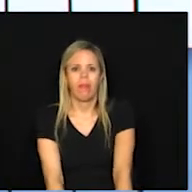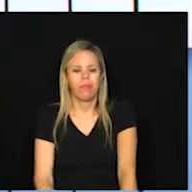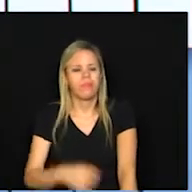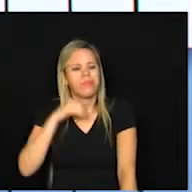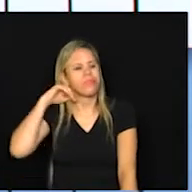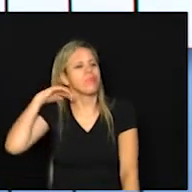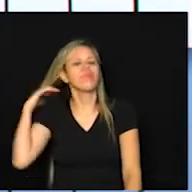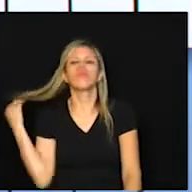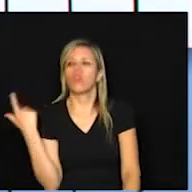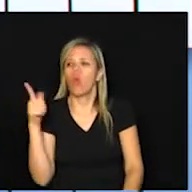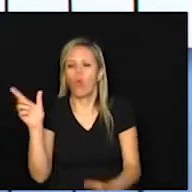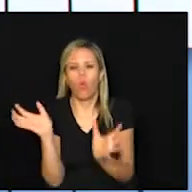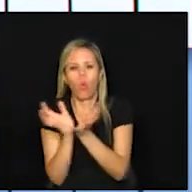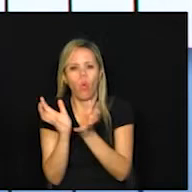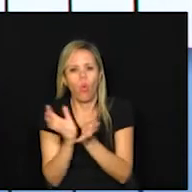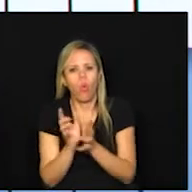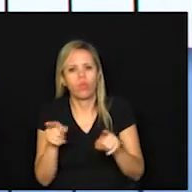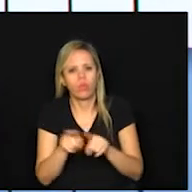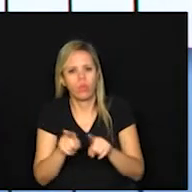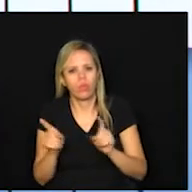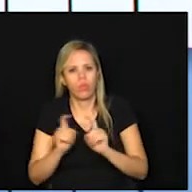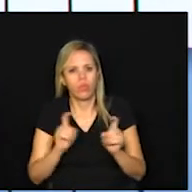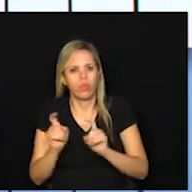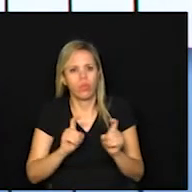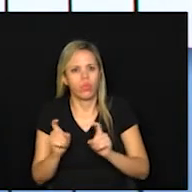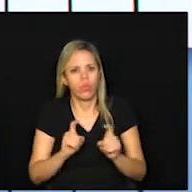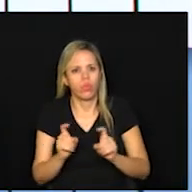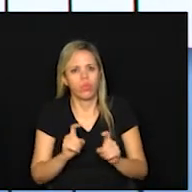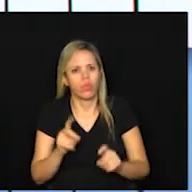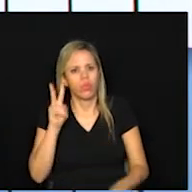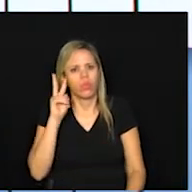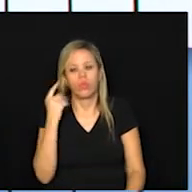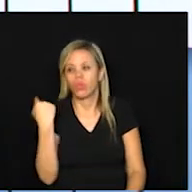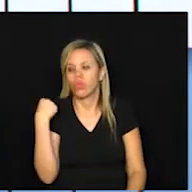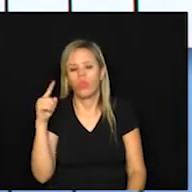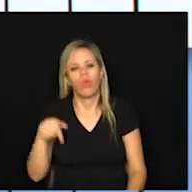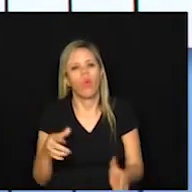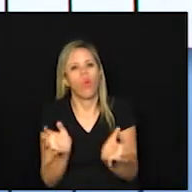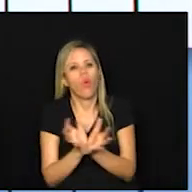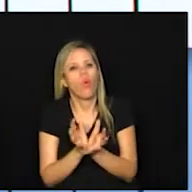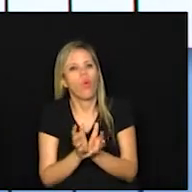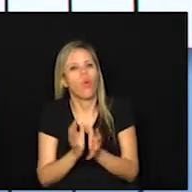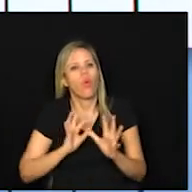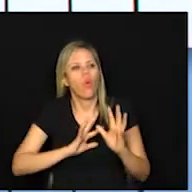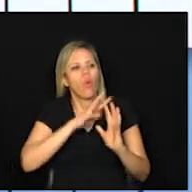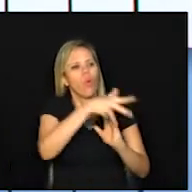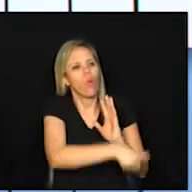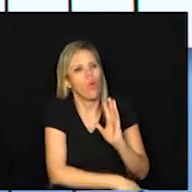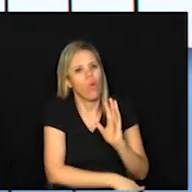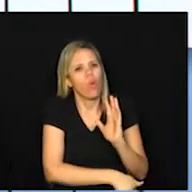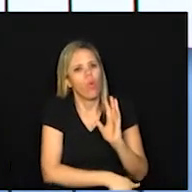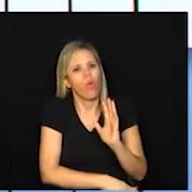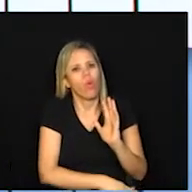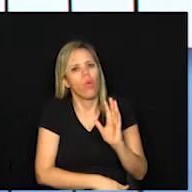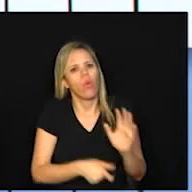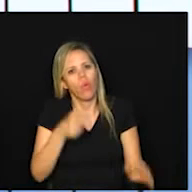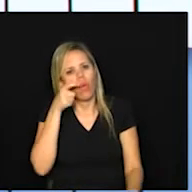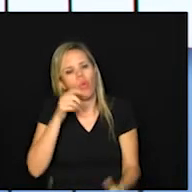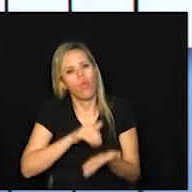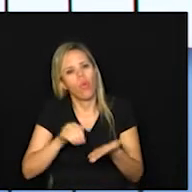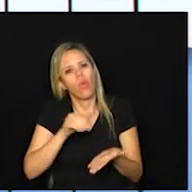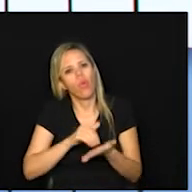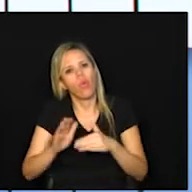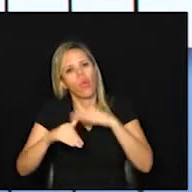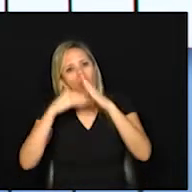Olha, e uma outra comissão que também reuniu-se nesta segunda-feira foi a Comissão de Meio Ambiente, que ouviu o secretário